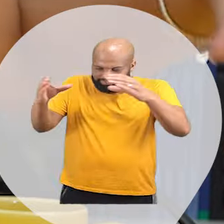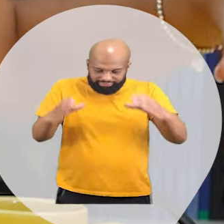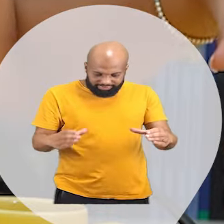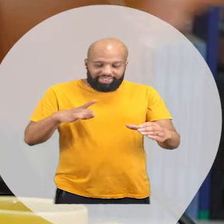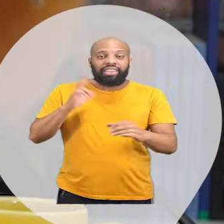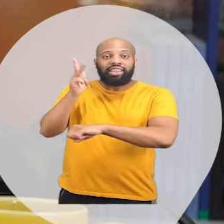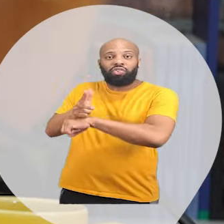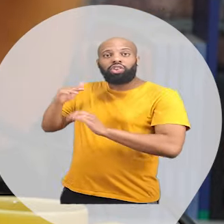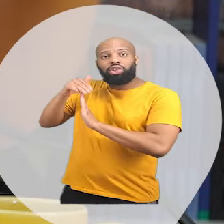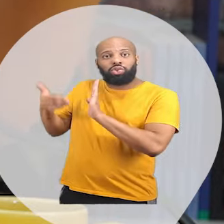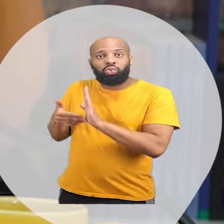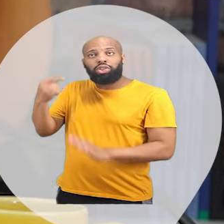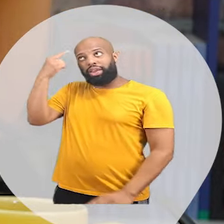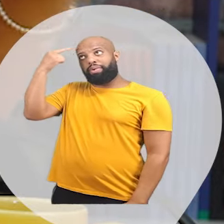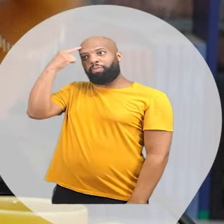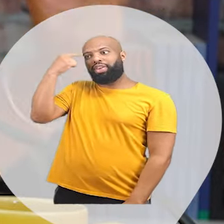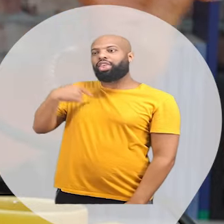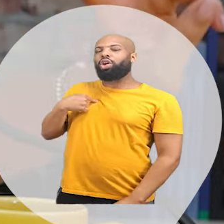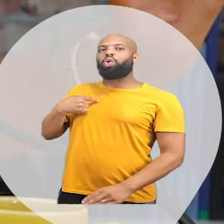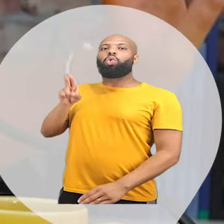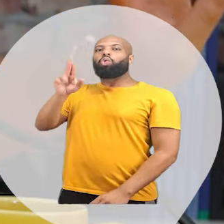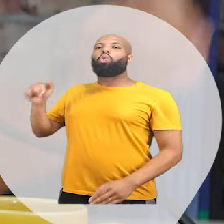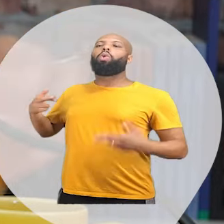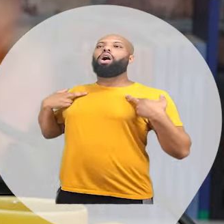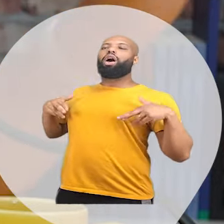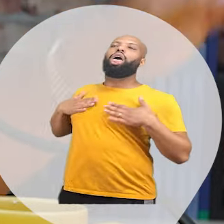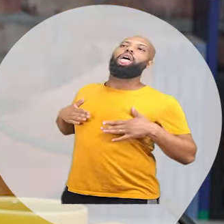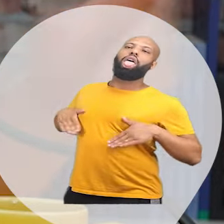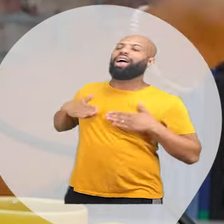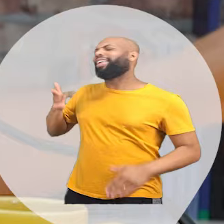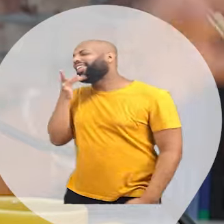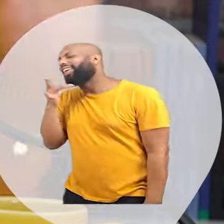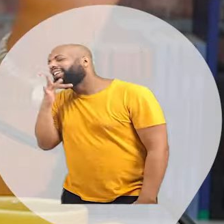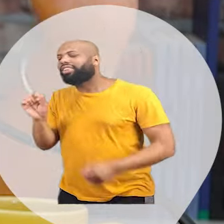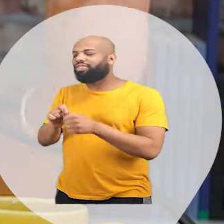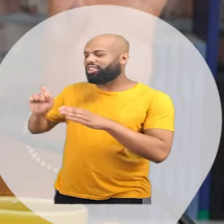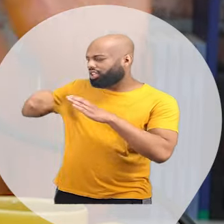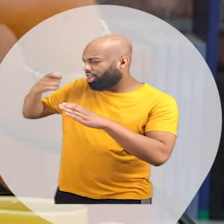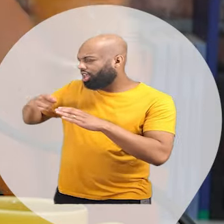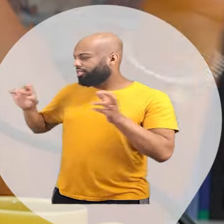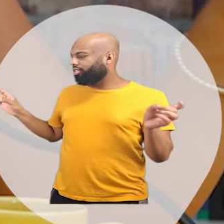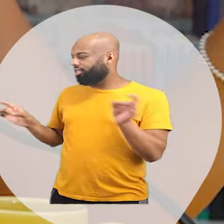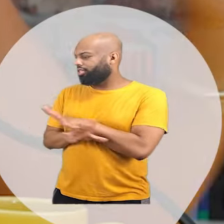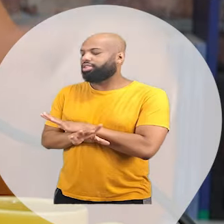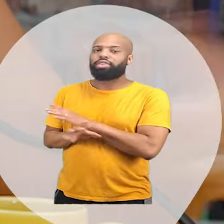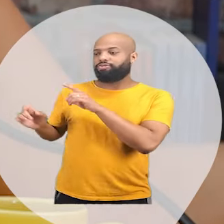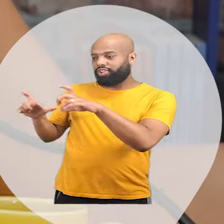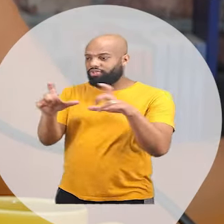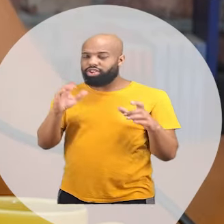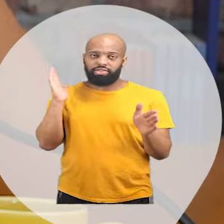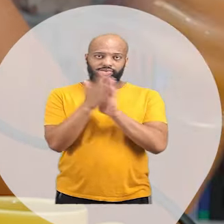absolutamente tudo então na minha cabeça eu não fico relaxada no lugar todo mundo acha que nossa que delícia você vai lá come e